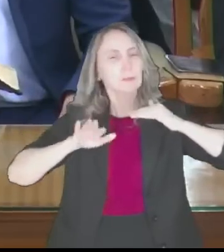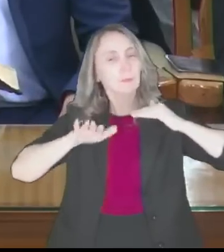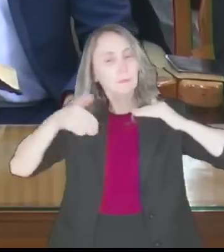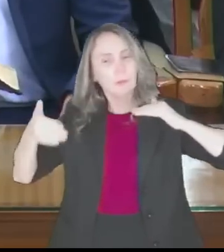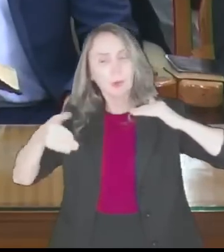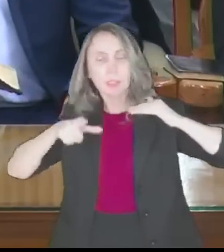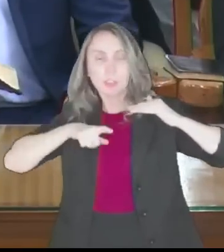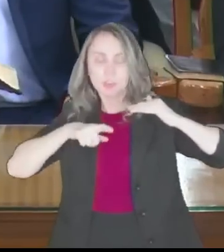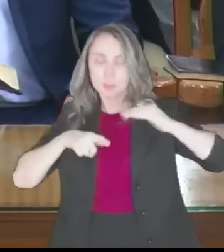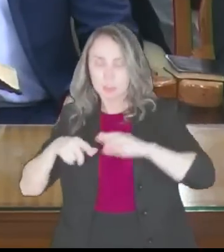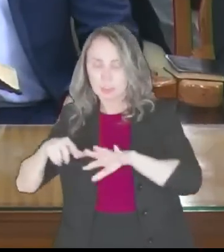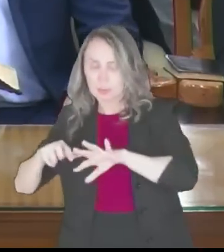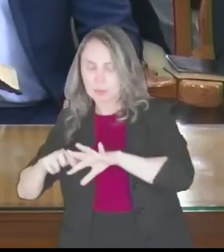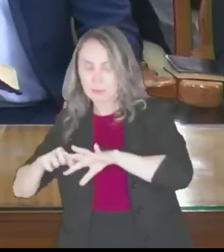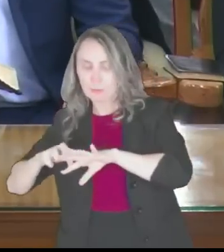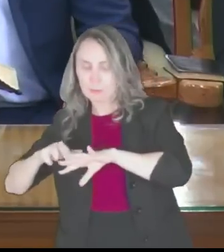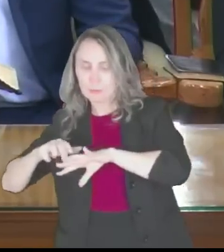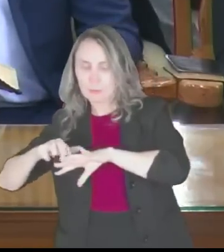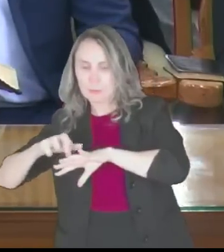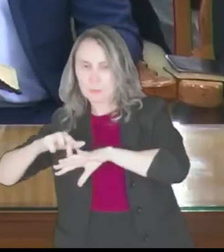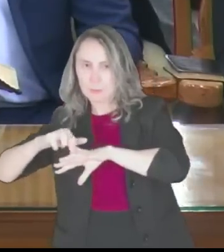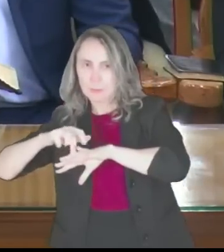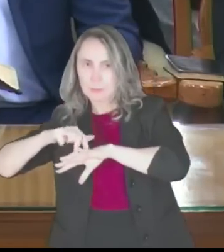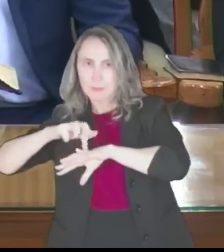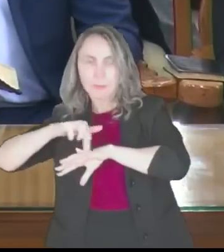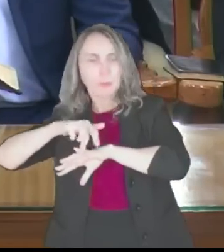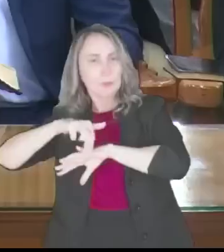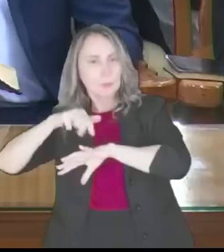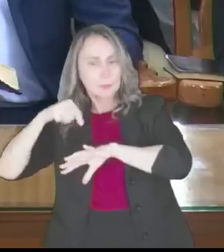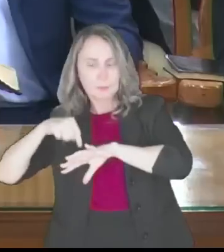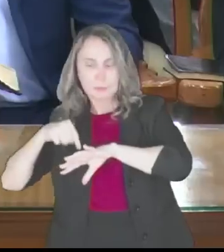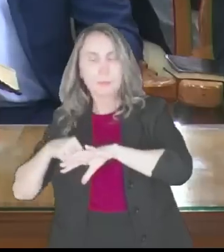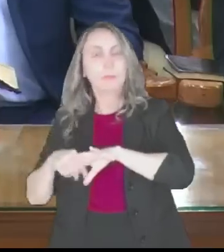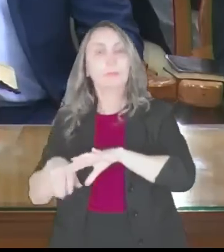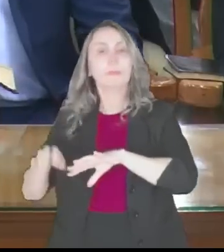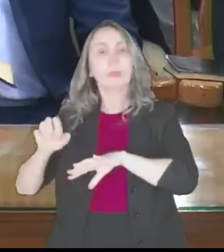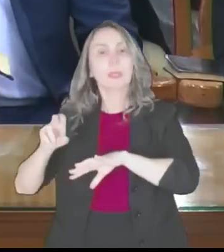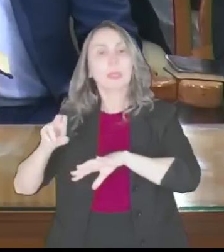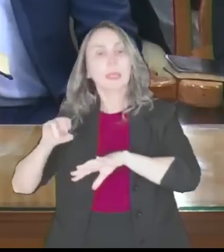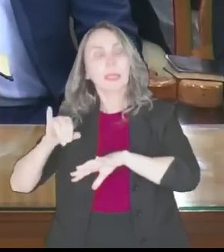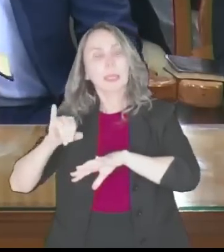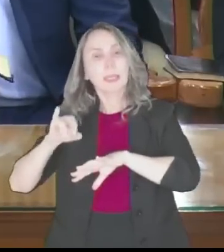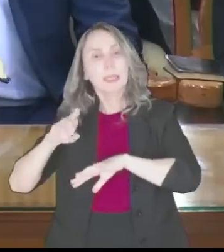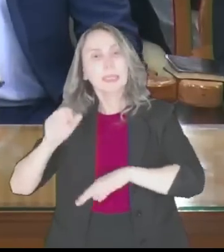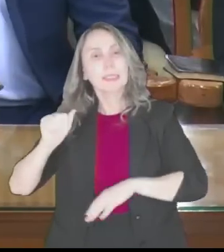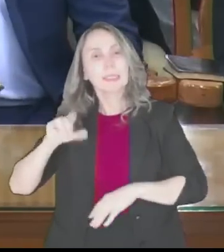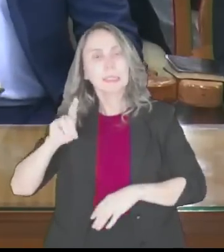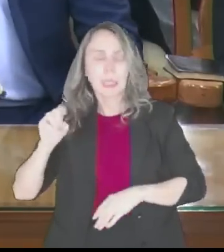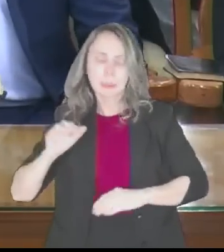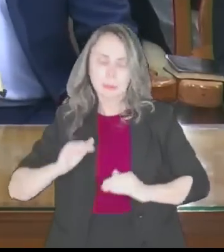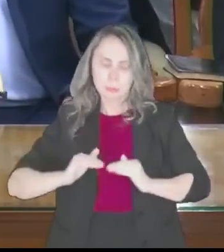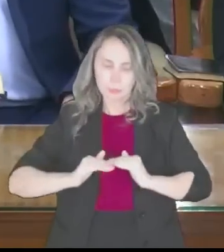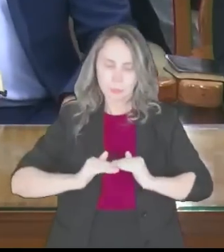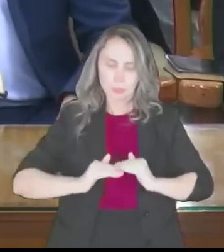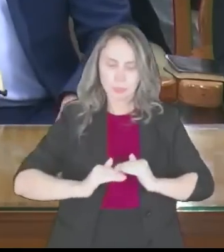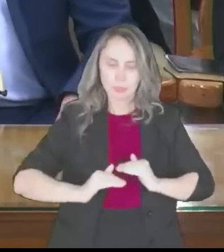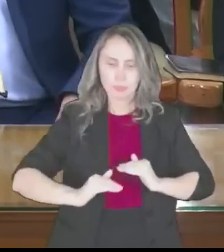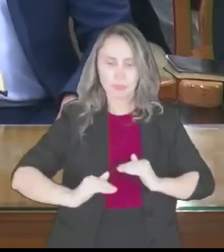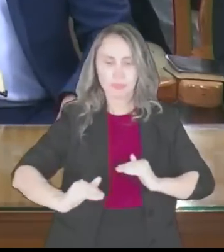que subia para lá. Chamava-se o eirado. Esse eirado era de chão batido, servia para muitas